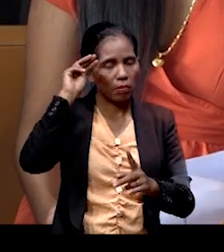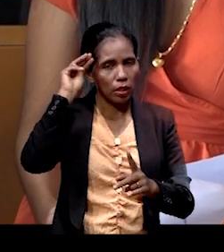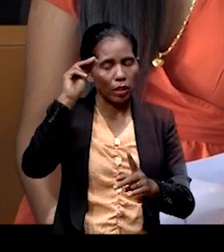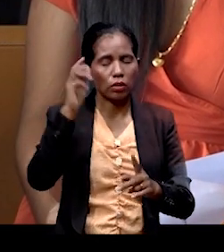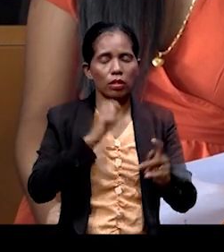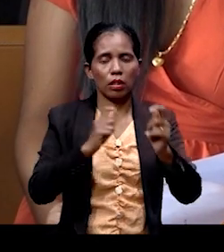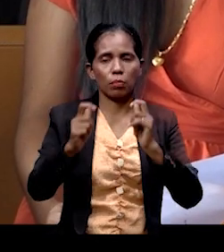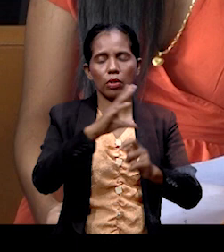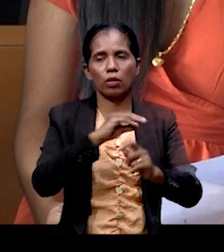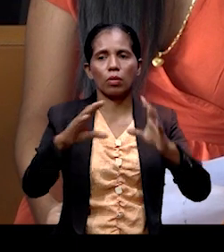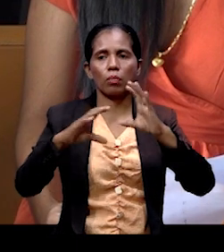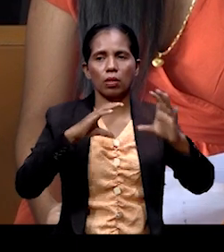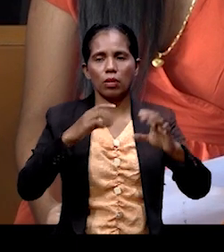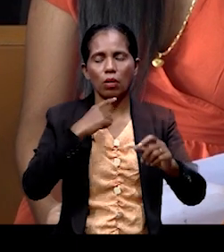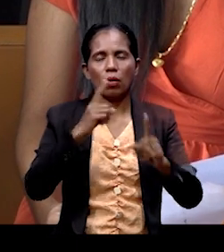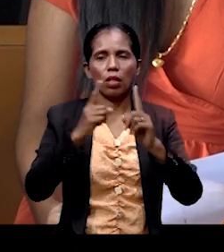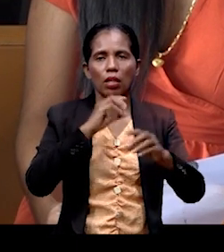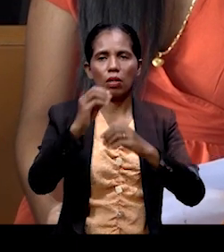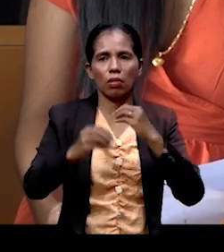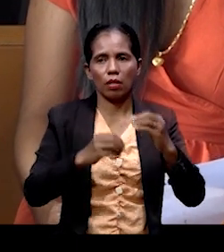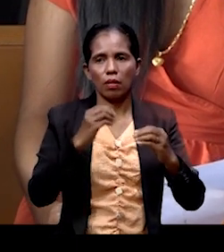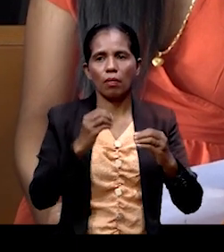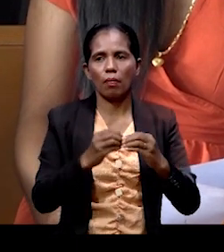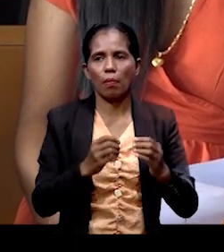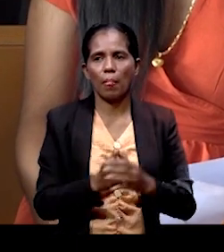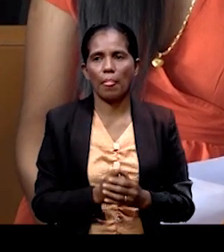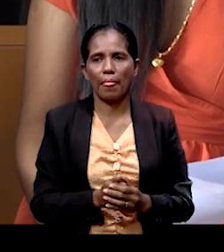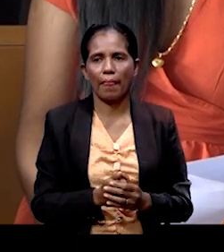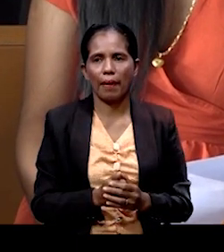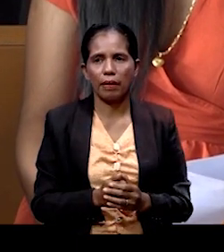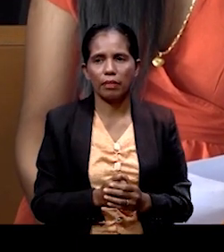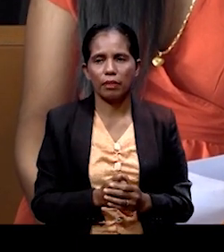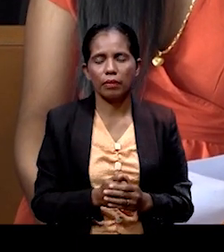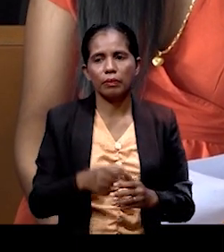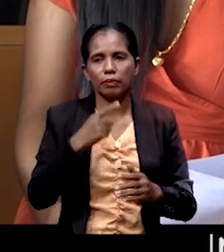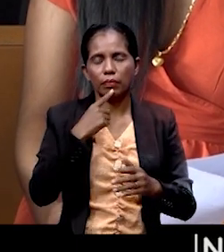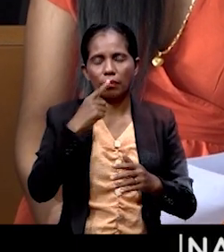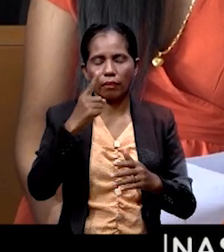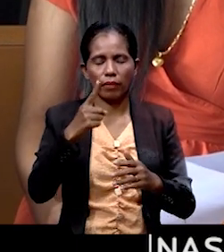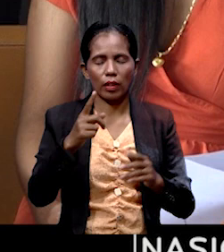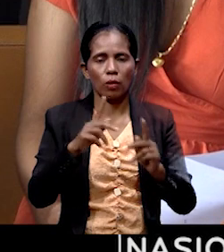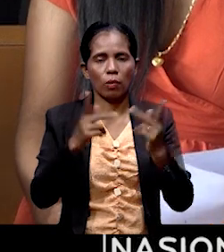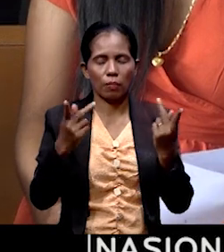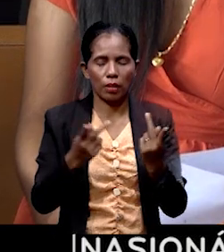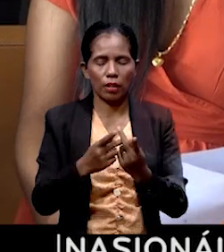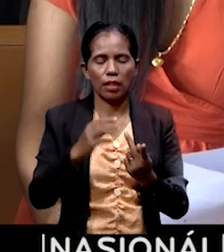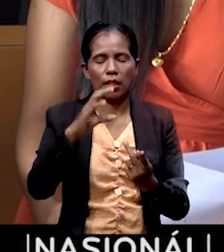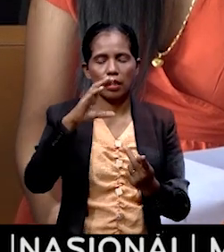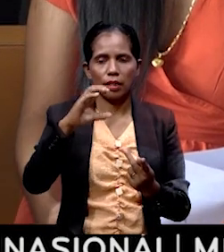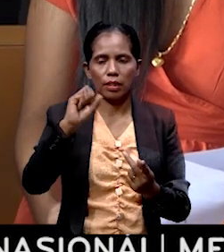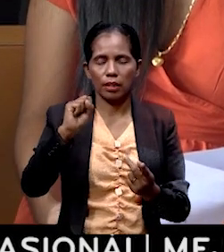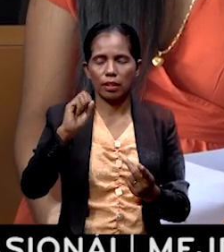e comunicação Hasay Estetimento Ida Katak, empresa Cheslink, pensiona requisitos,